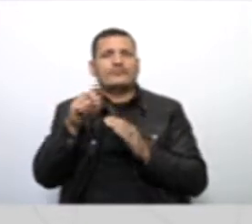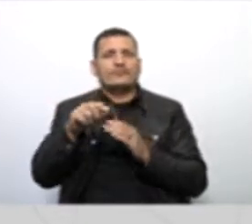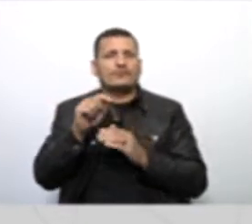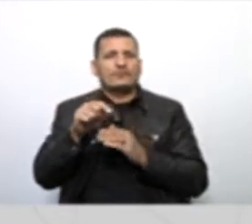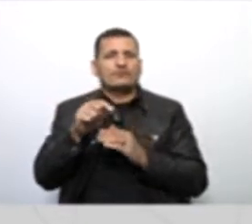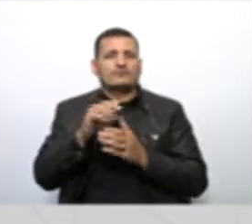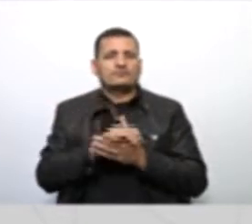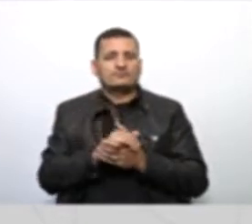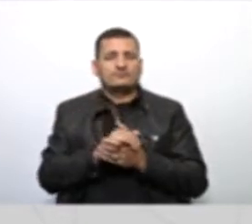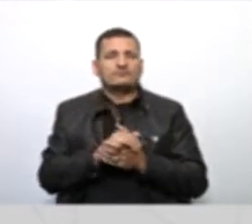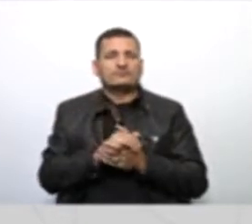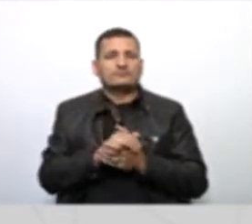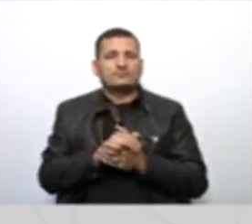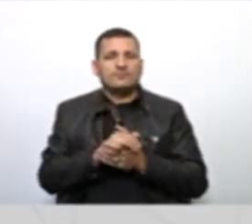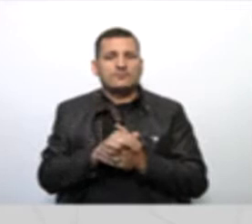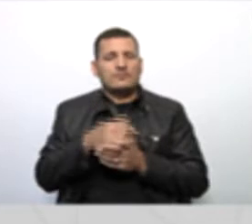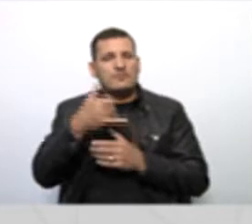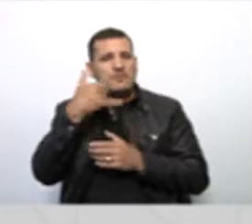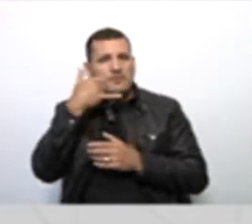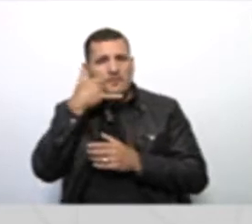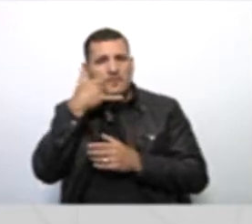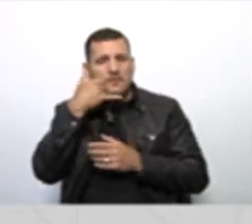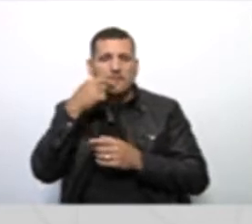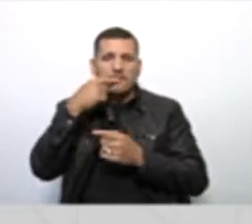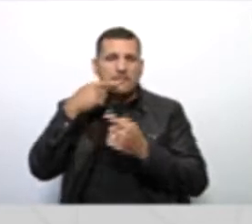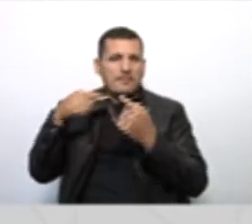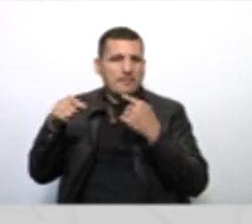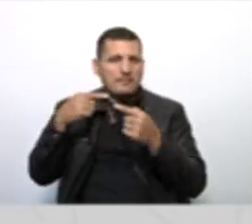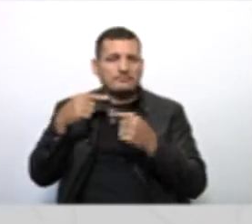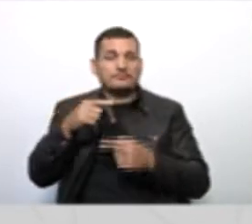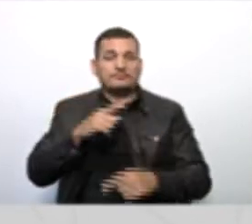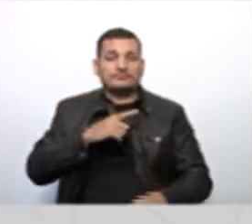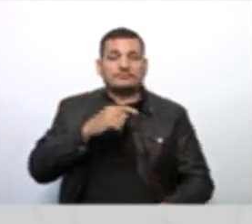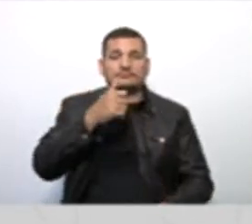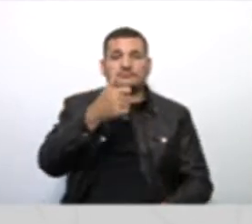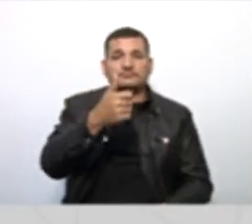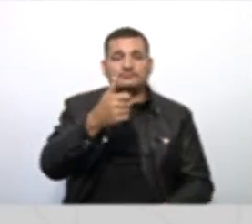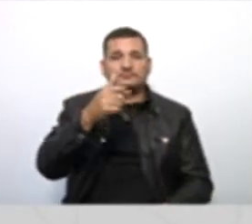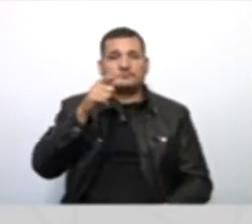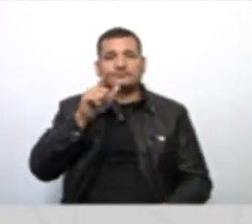via radiofrequência. Então, ó, 1G,